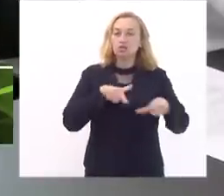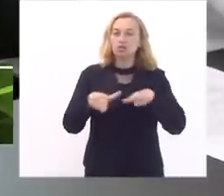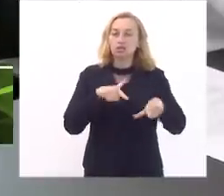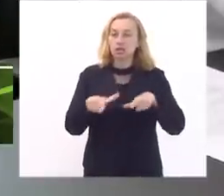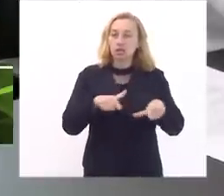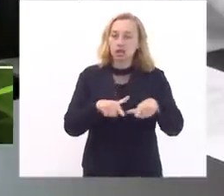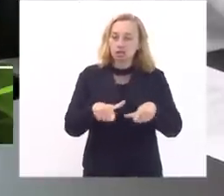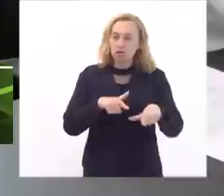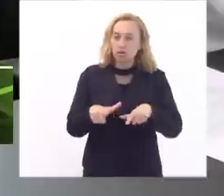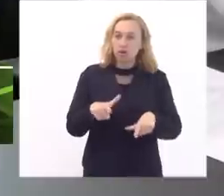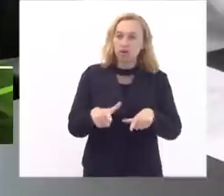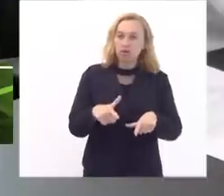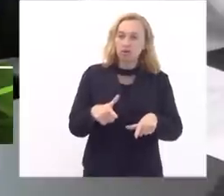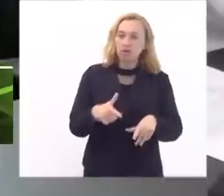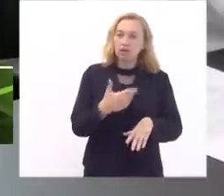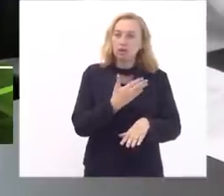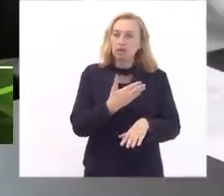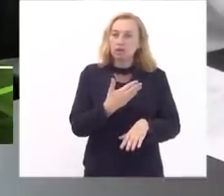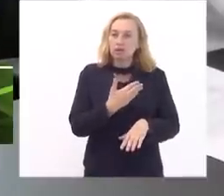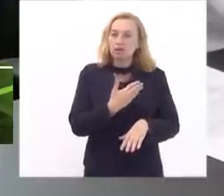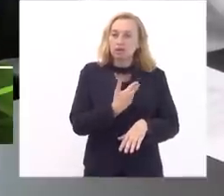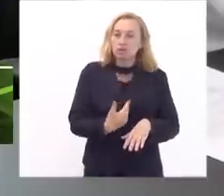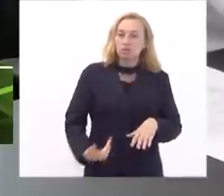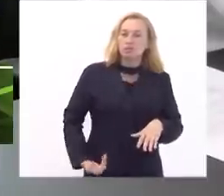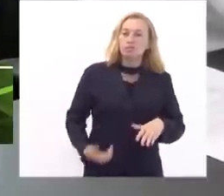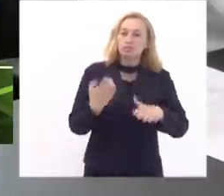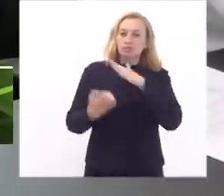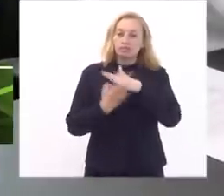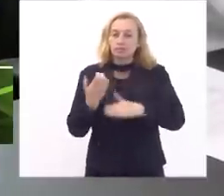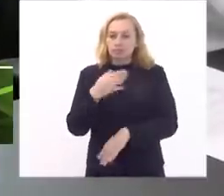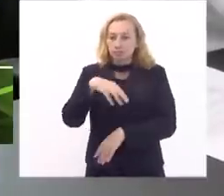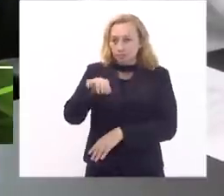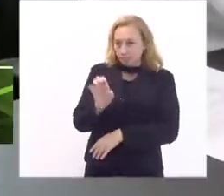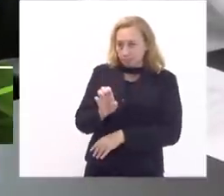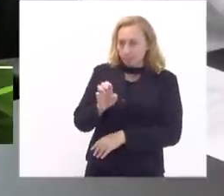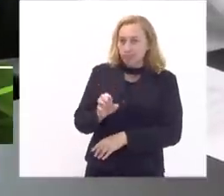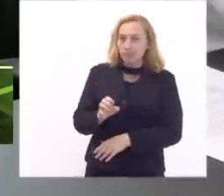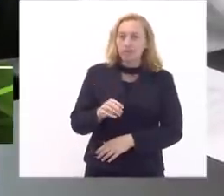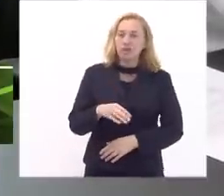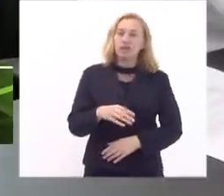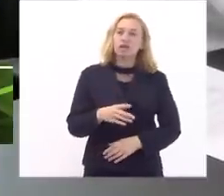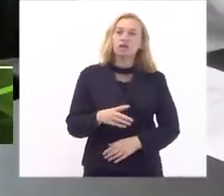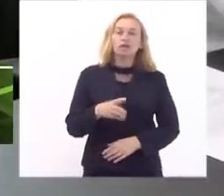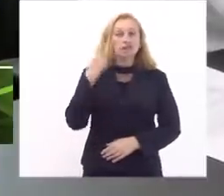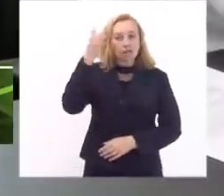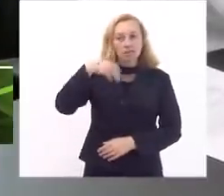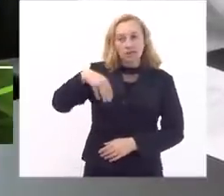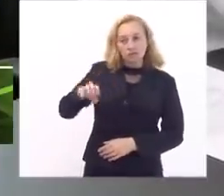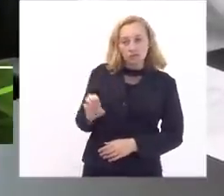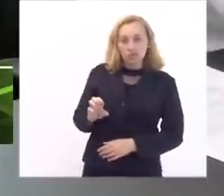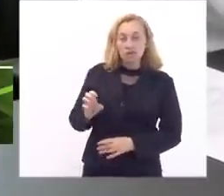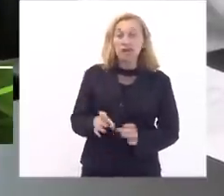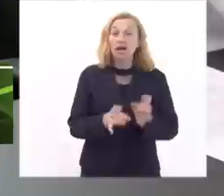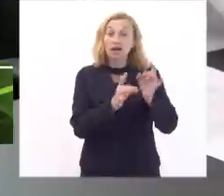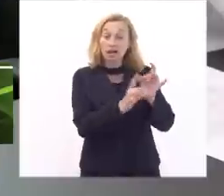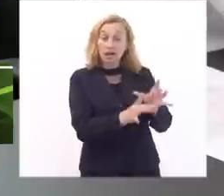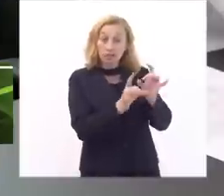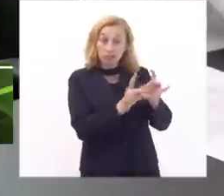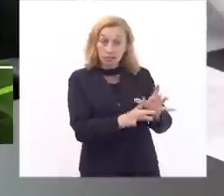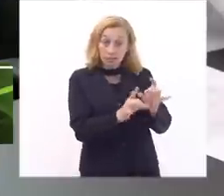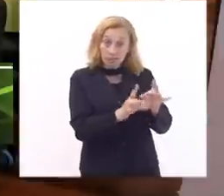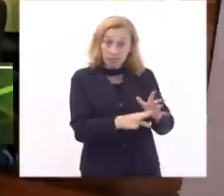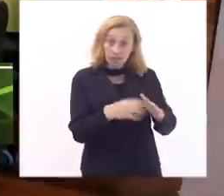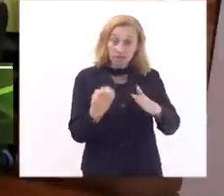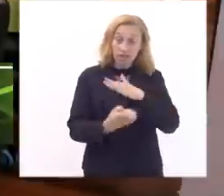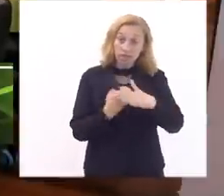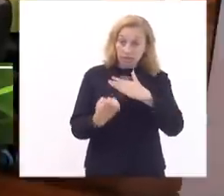Uma empresa superavitária, Carlos Mink, A SEDAI foi vendida lucrando